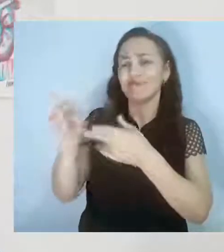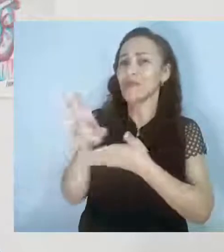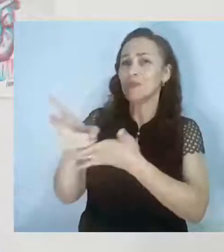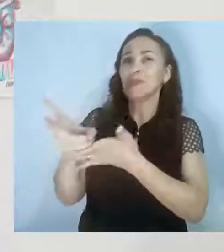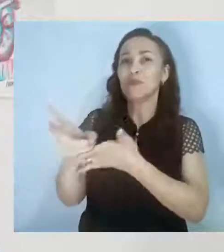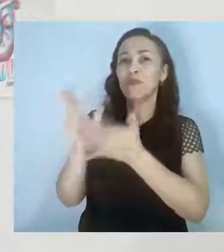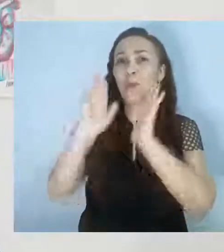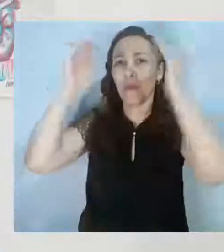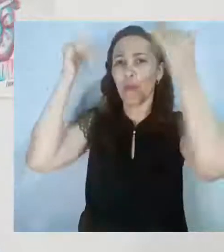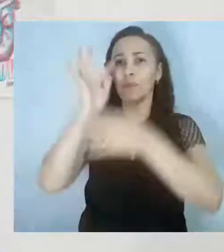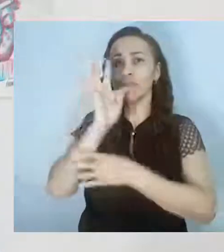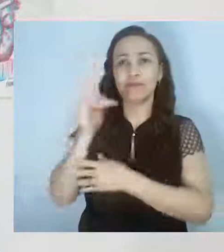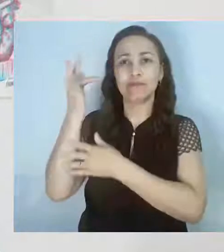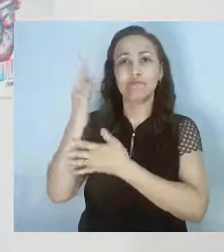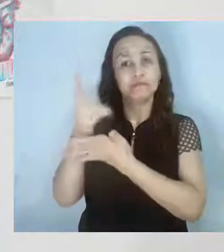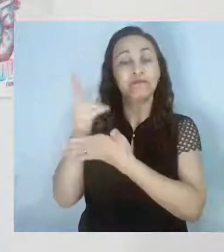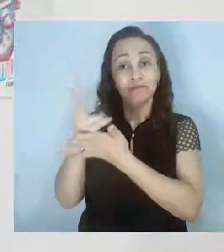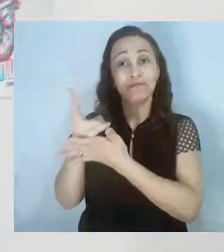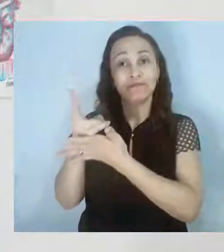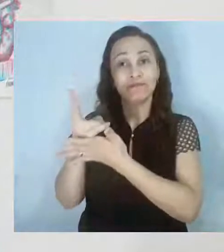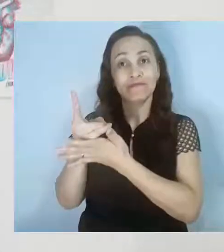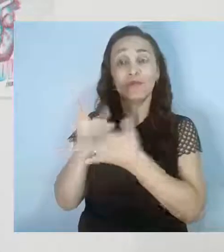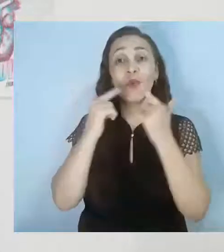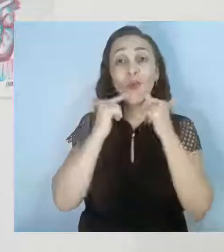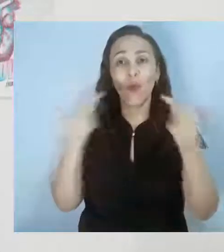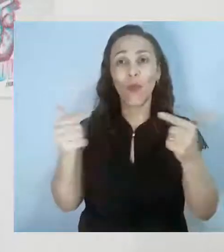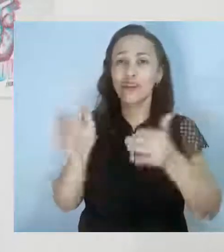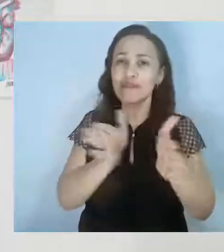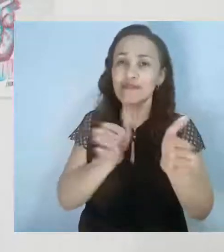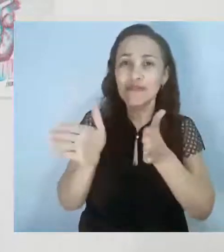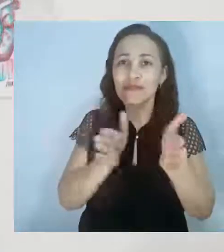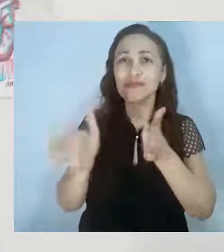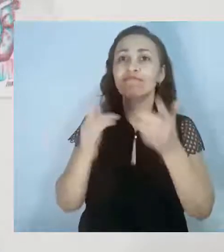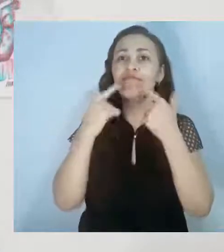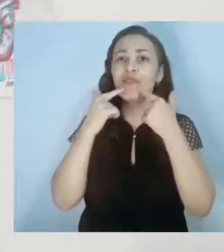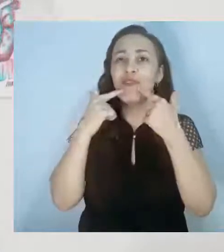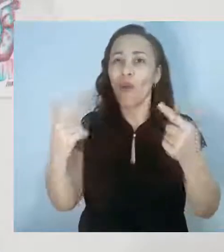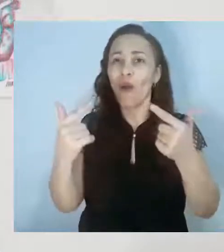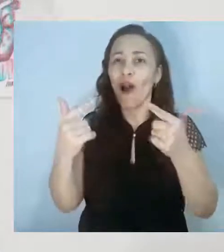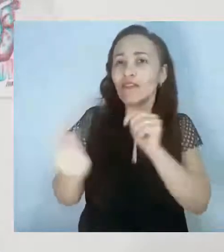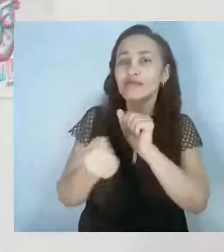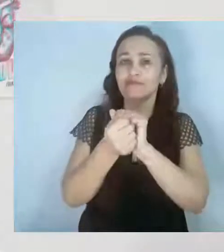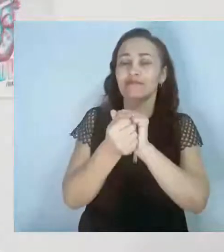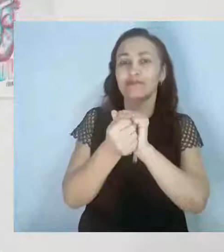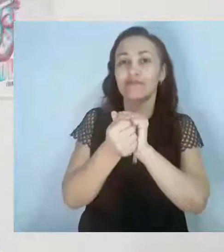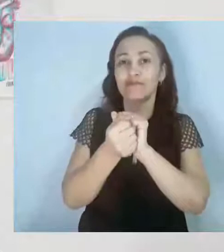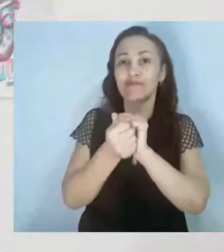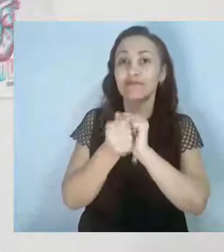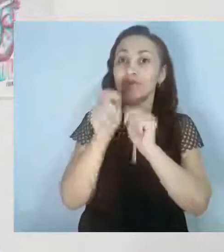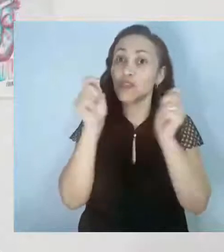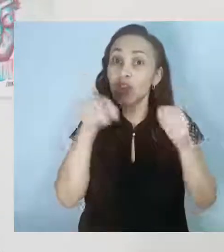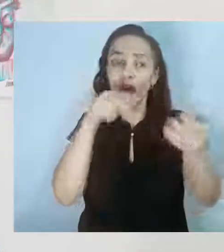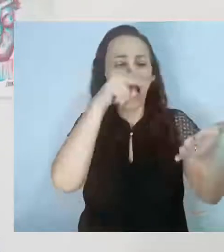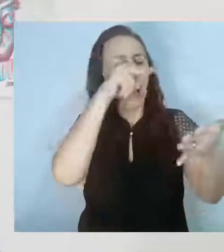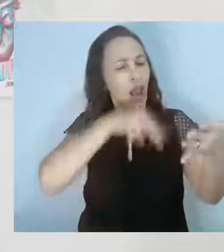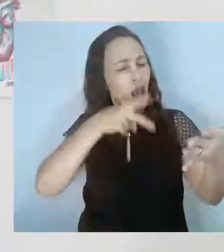de fato costuma fazer, né? Uma linguagem acessível, uma linguagem muito próxima. Você consegue ler o